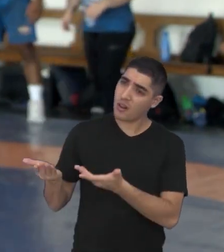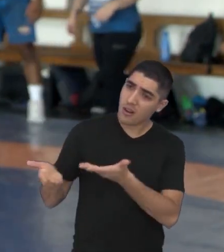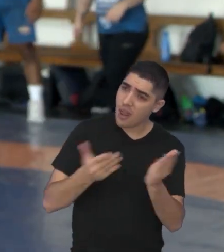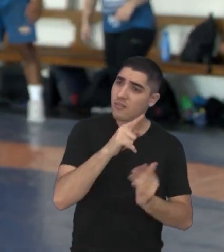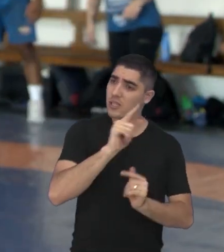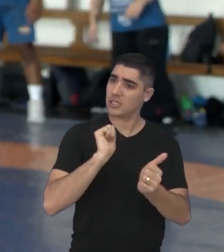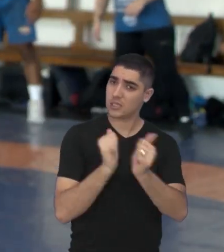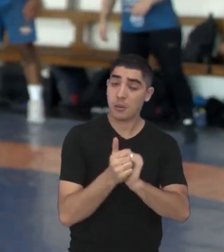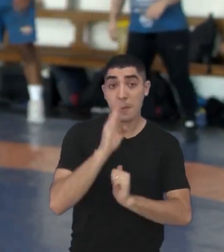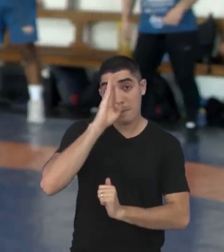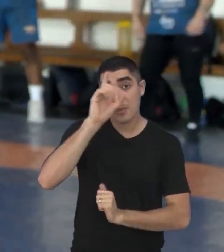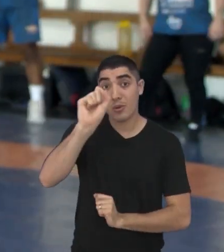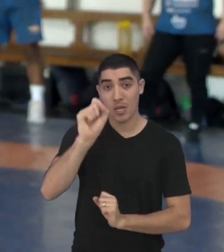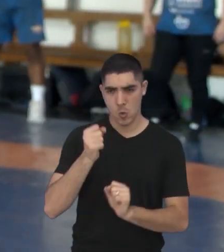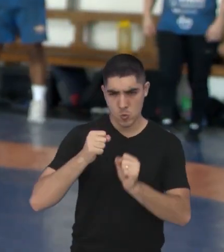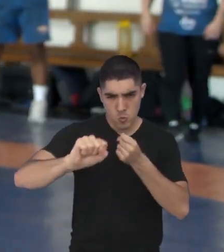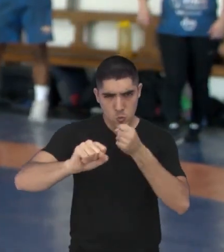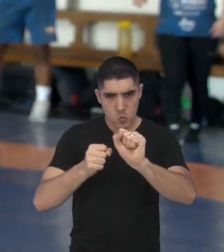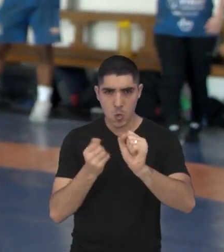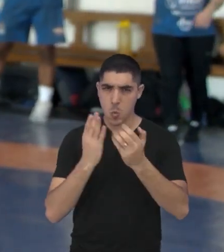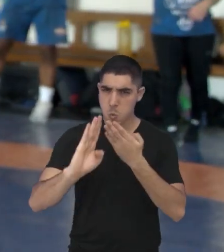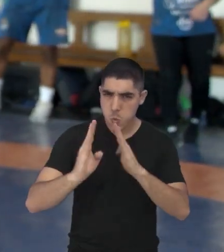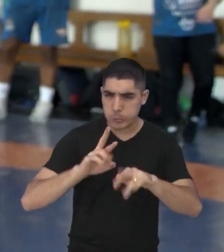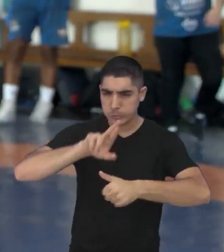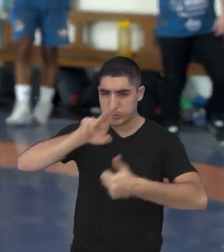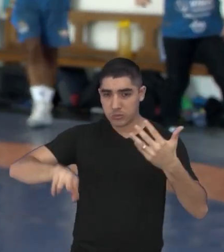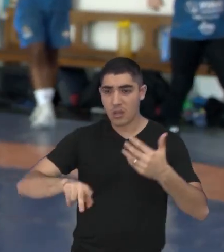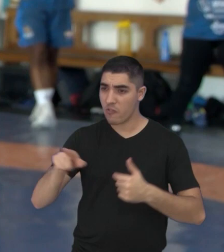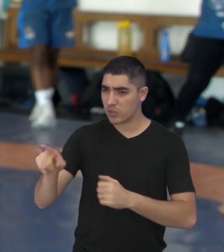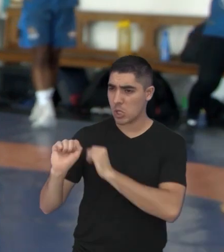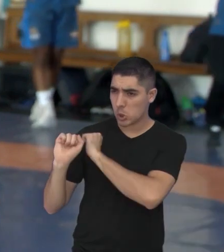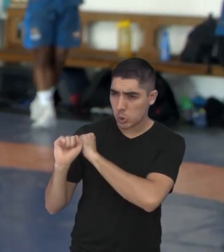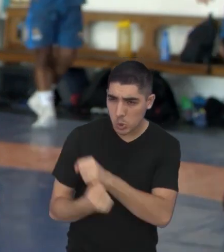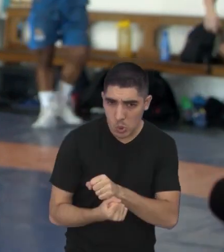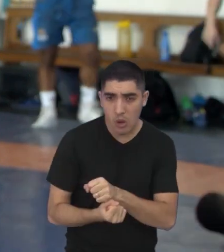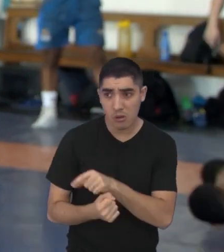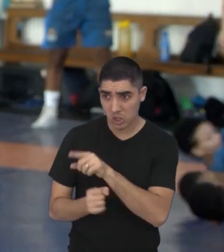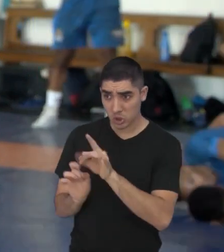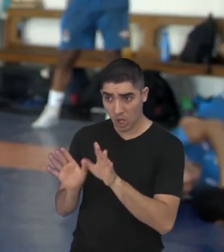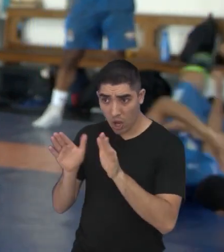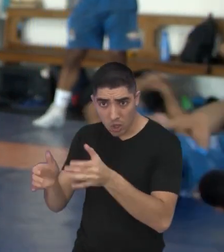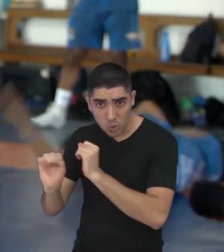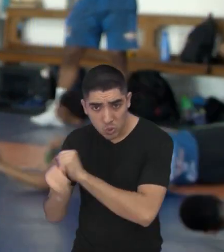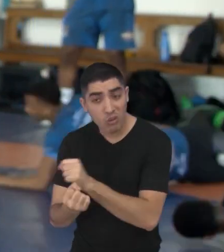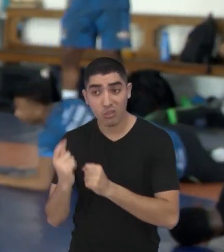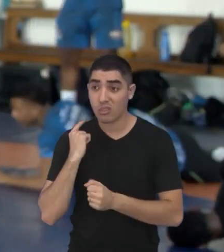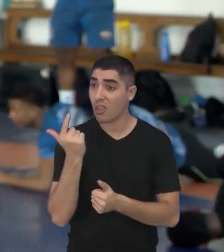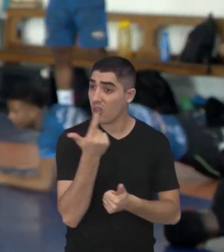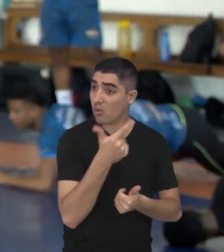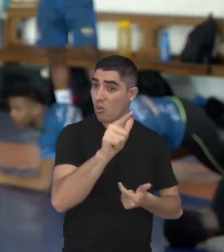filho no esporte. Né, e principalmente em lutas, porque é o que puxa uma vez, você é do judô, você não precisa